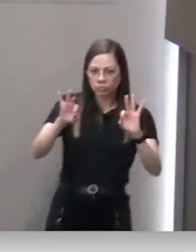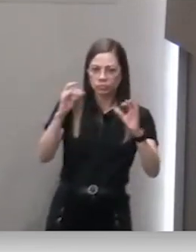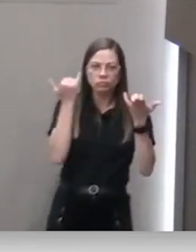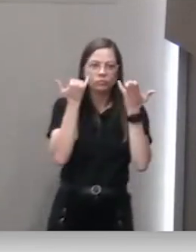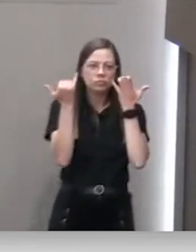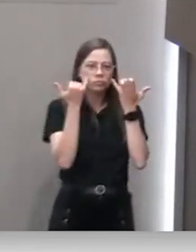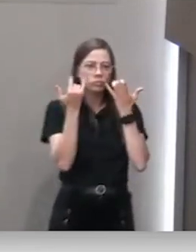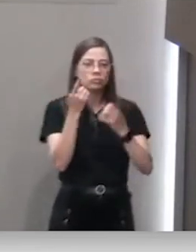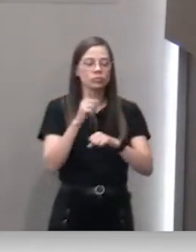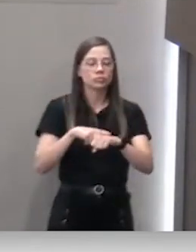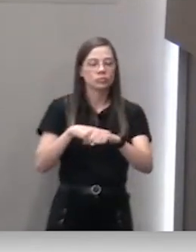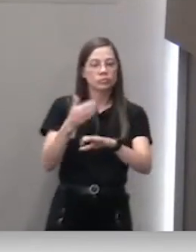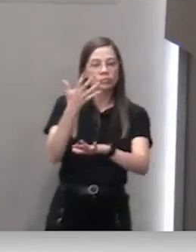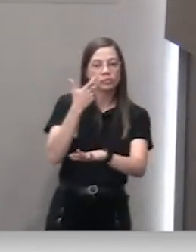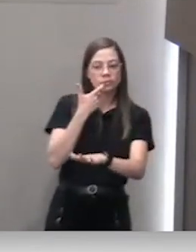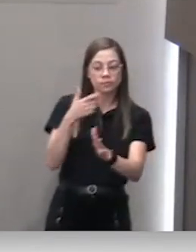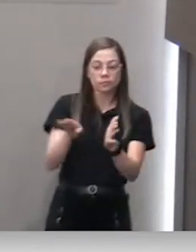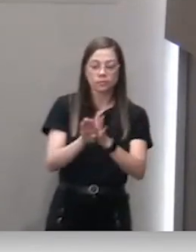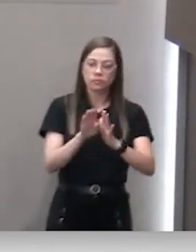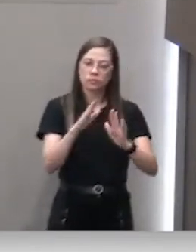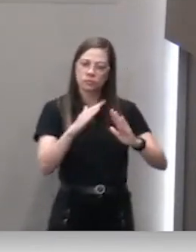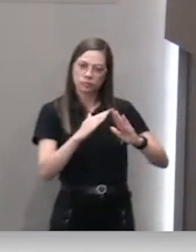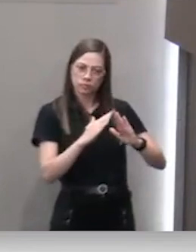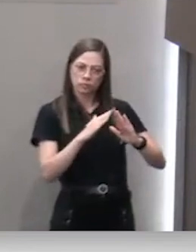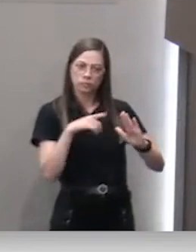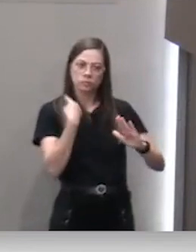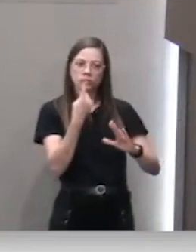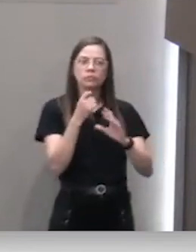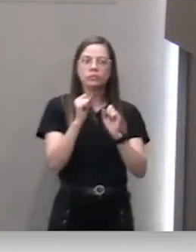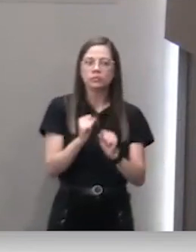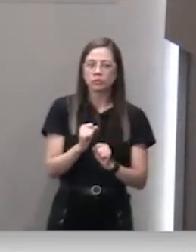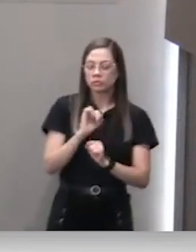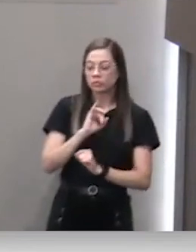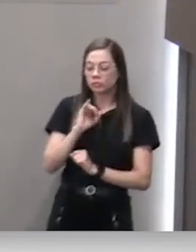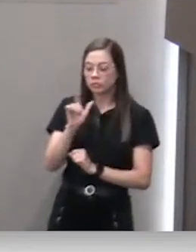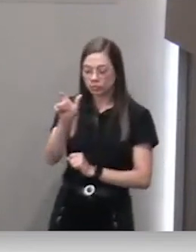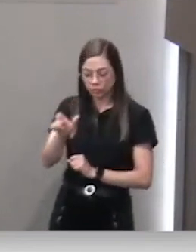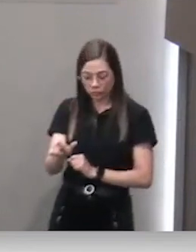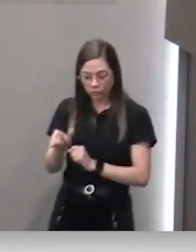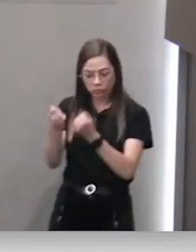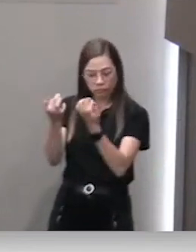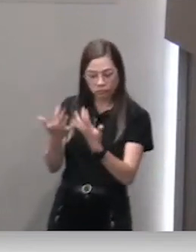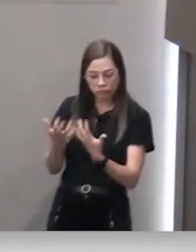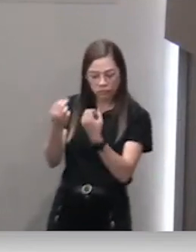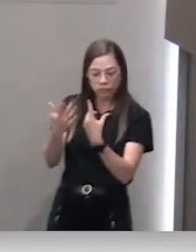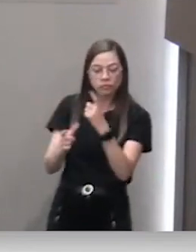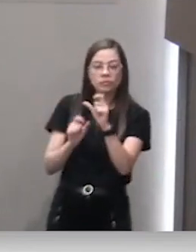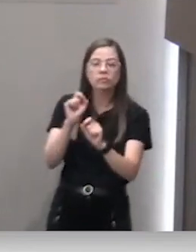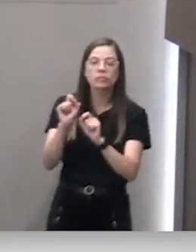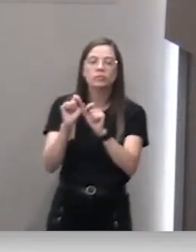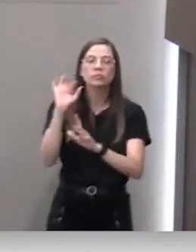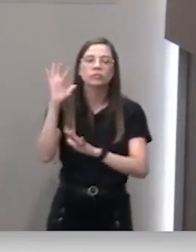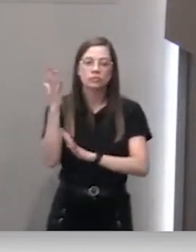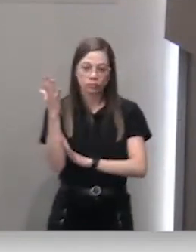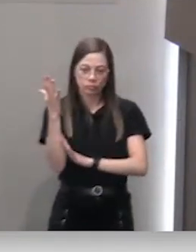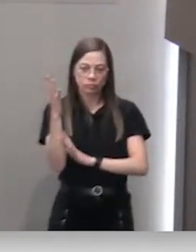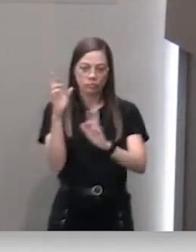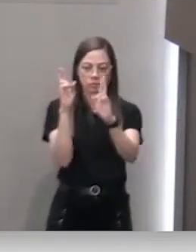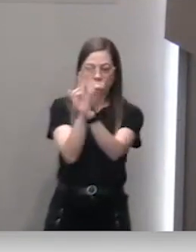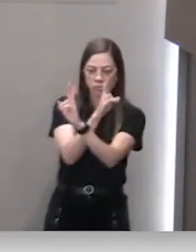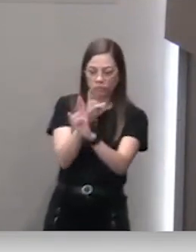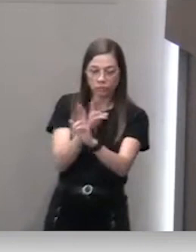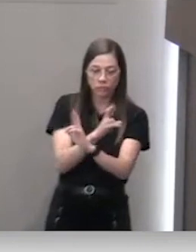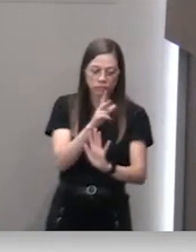para que quando as crianças cheguem em casa, nós possamos informá-los daquilo que está acontecendo. Em relação